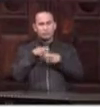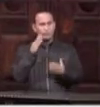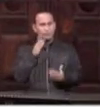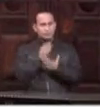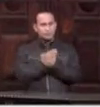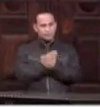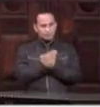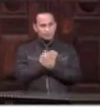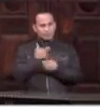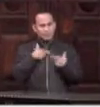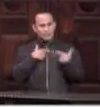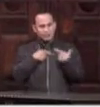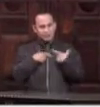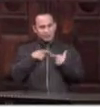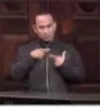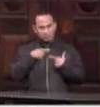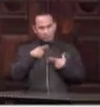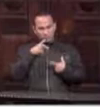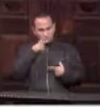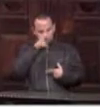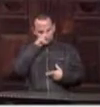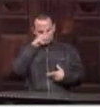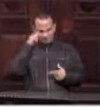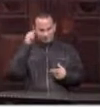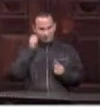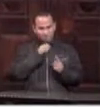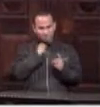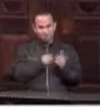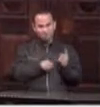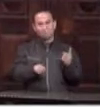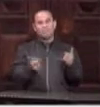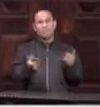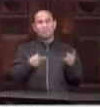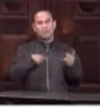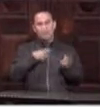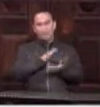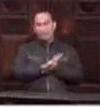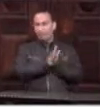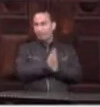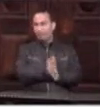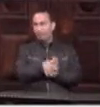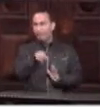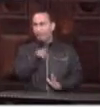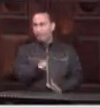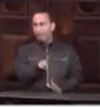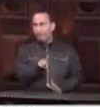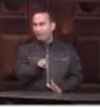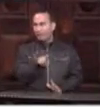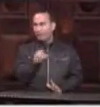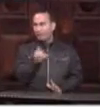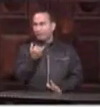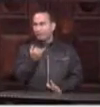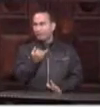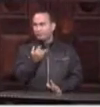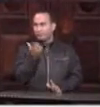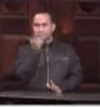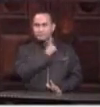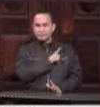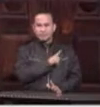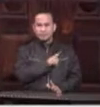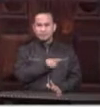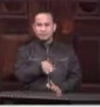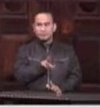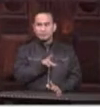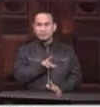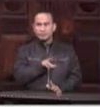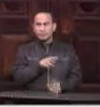trabalho forçado e baseados numa perspectiva racista. É fundamental que a gente supere esse recorte para que a gente